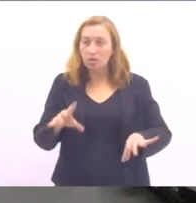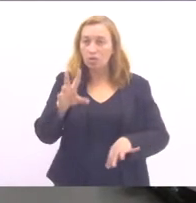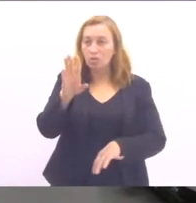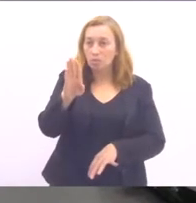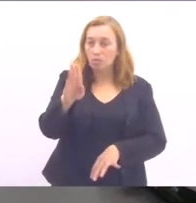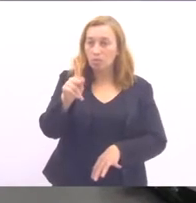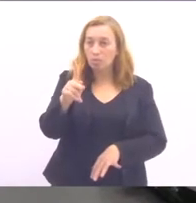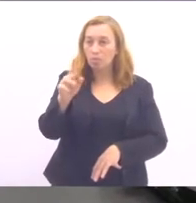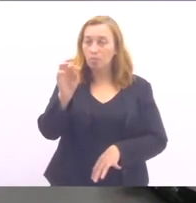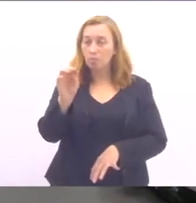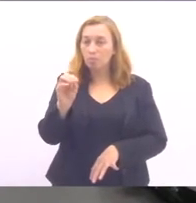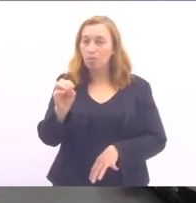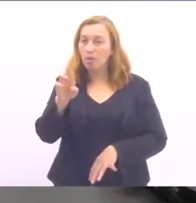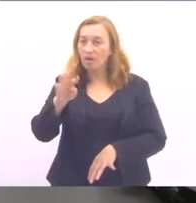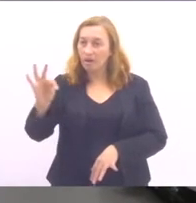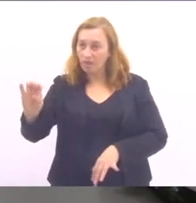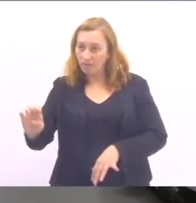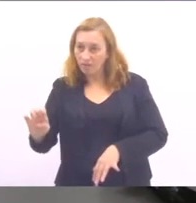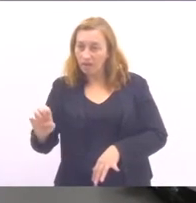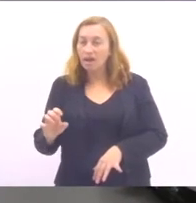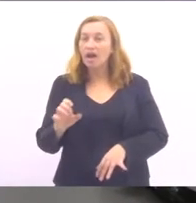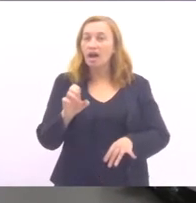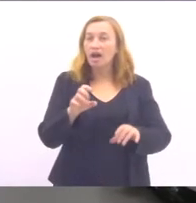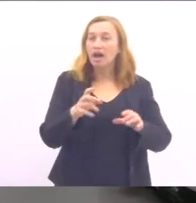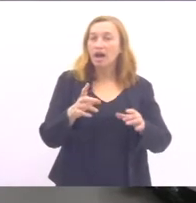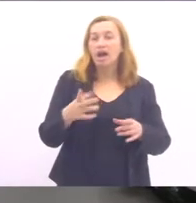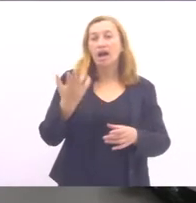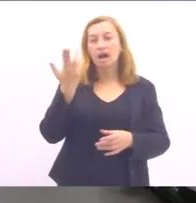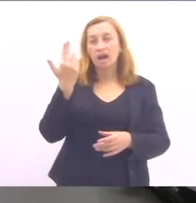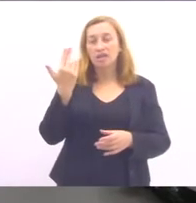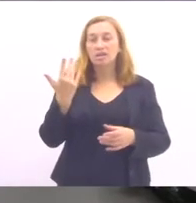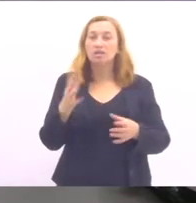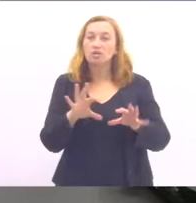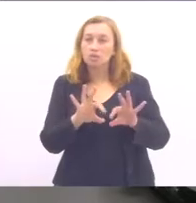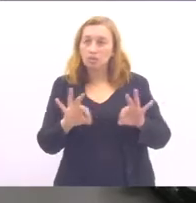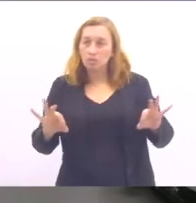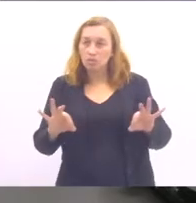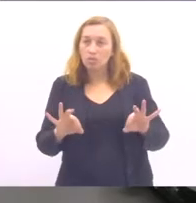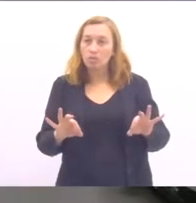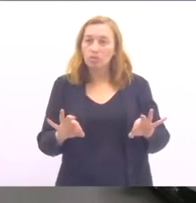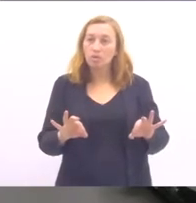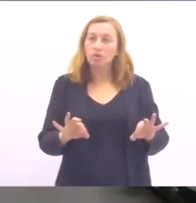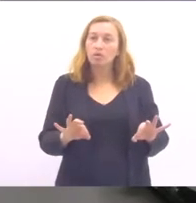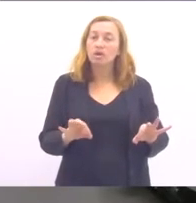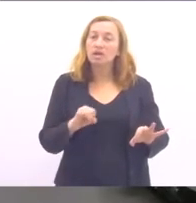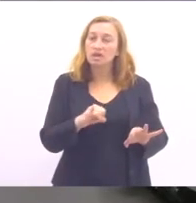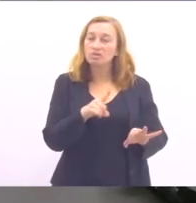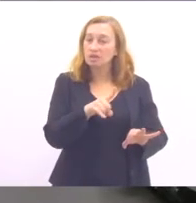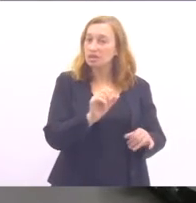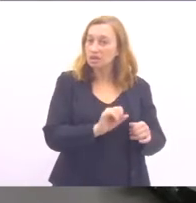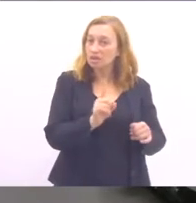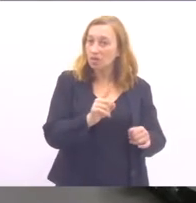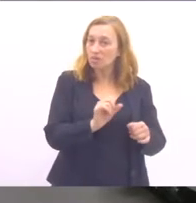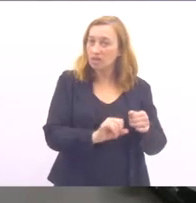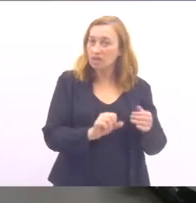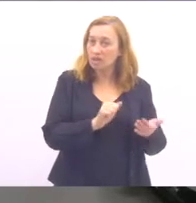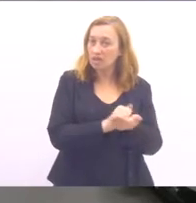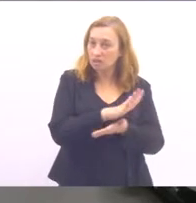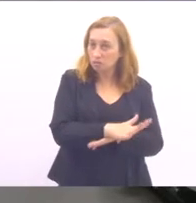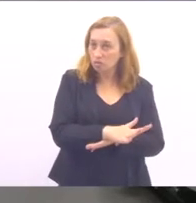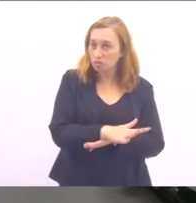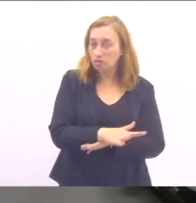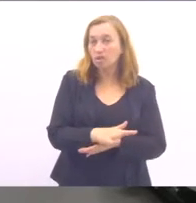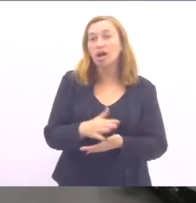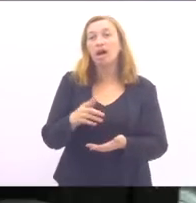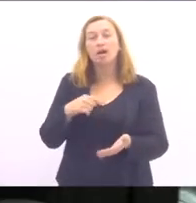você fazer o que deve. Agora, quando você não faz o que deve, porrete, ou seja, a gente te multa, etc., etc., etc. A